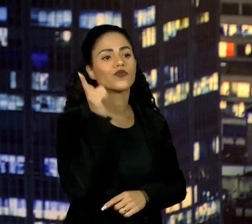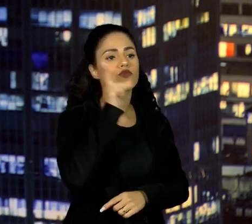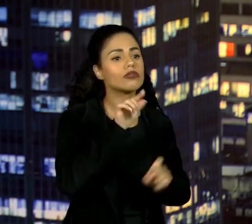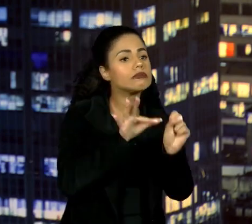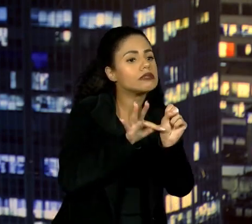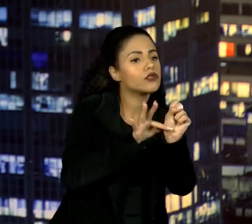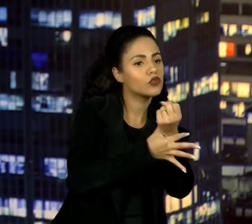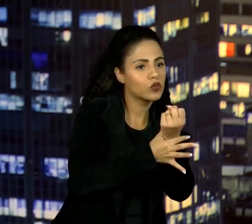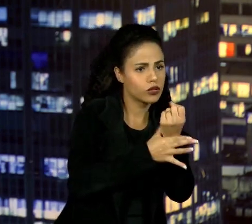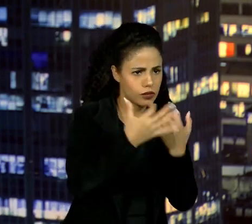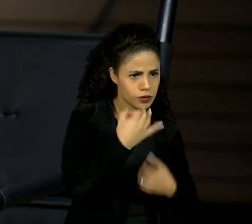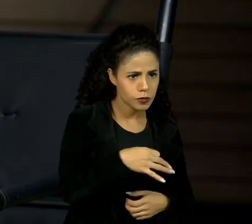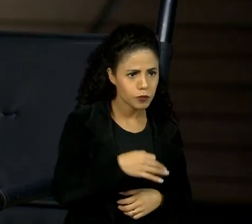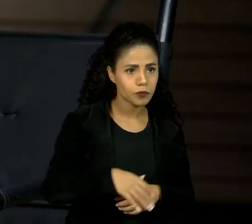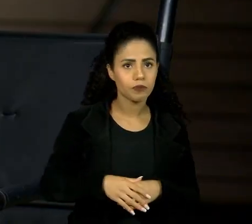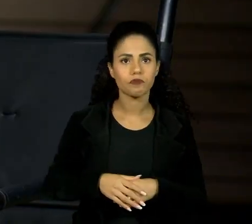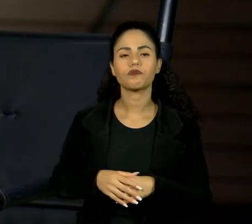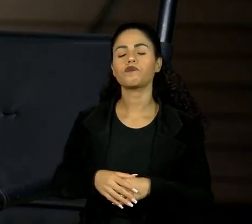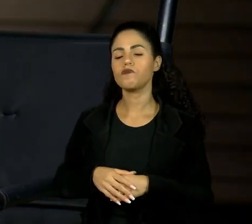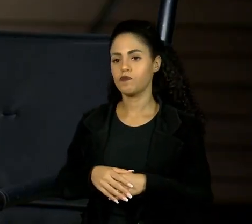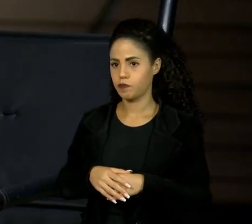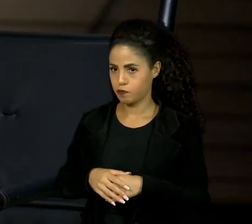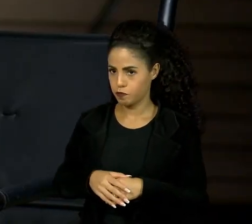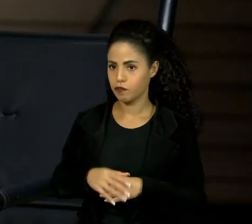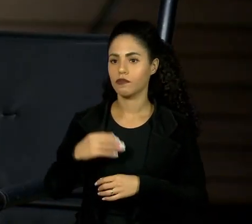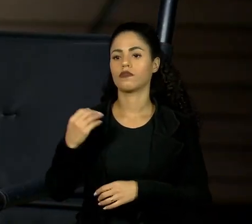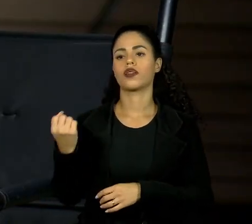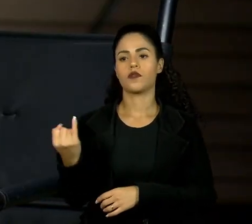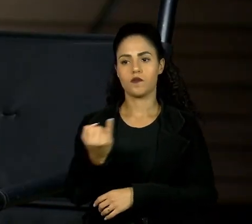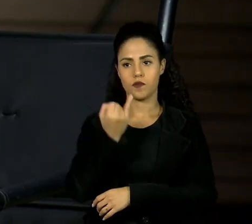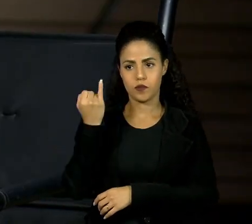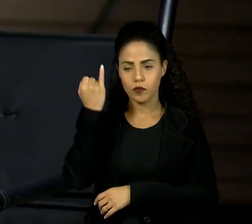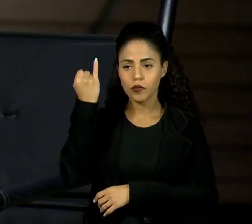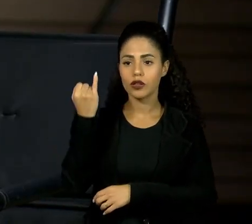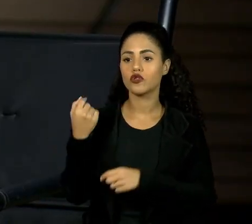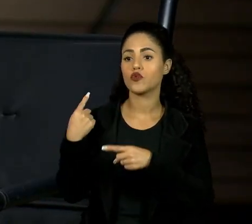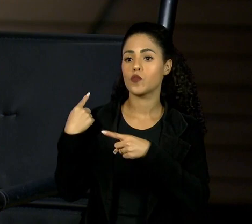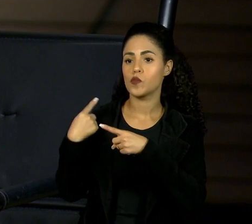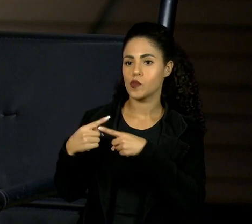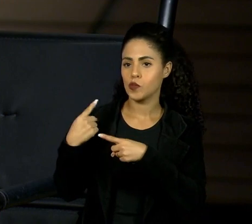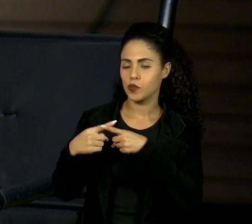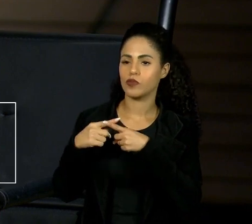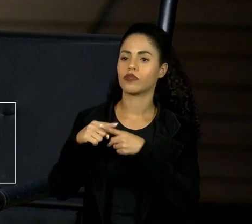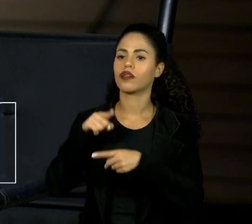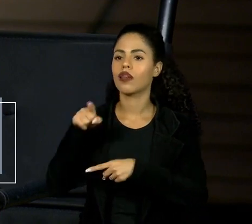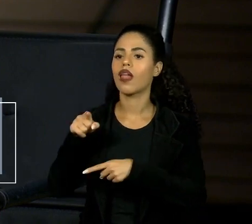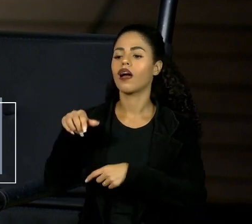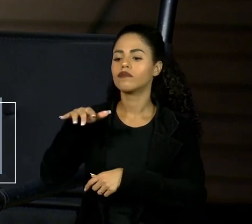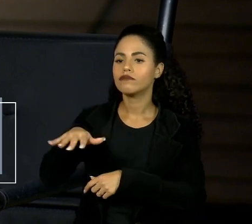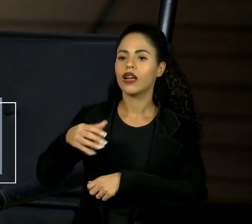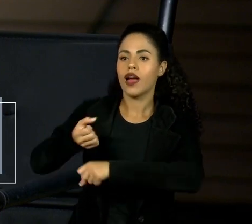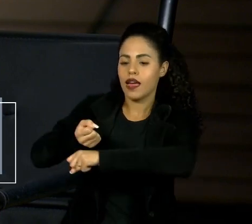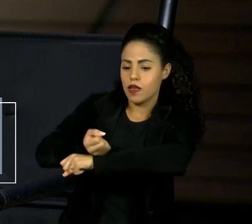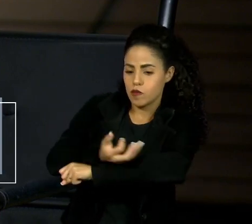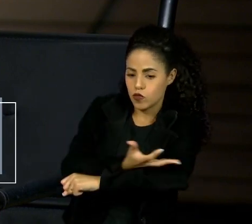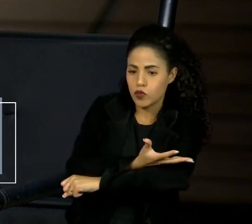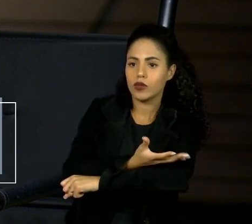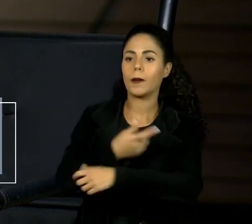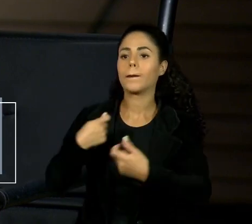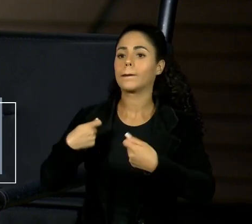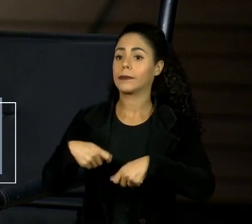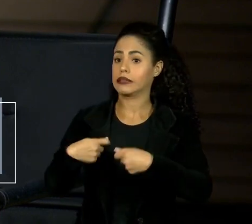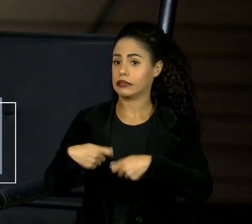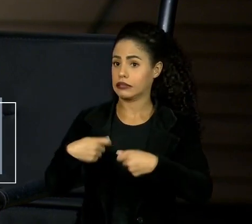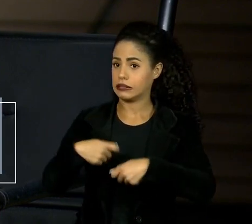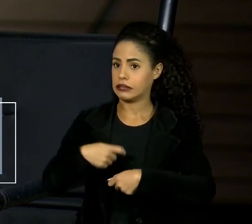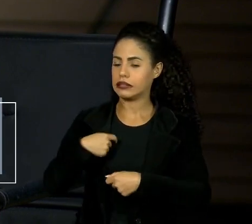seguro para eles, né? Sim, é extremamente importante, até mesmo assim, desde a parte social, emocional, né? É importante que